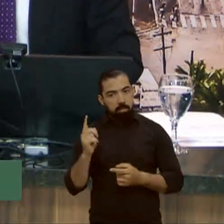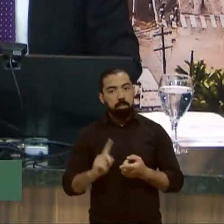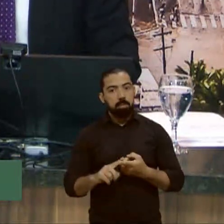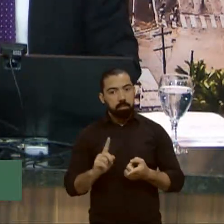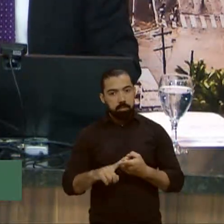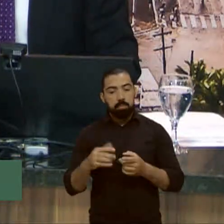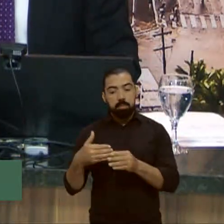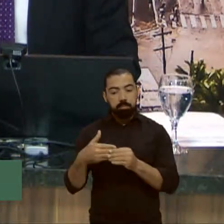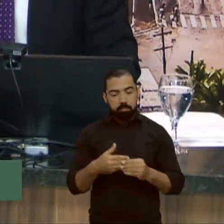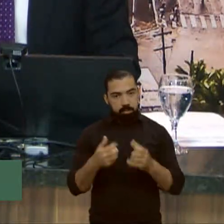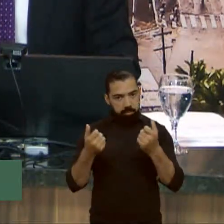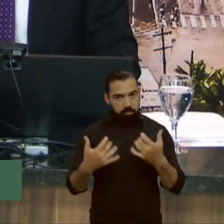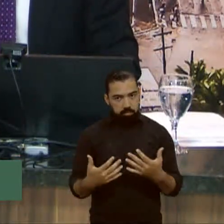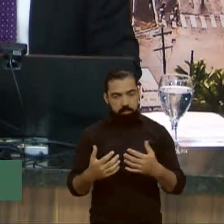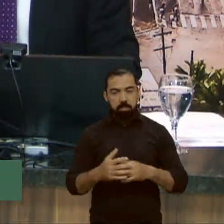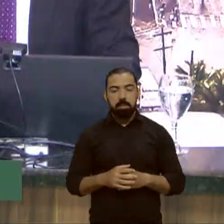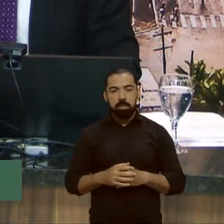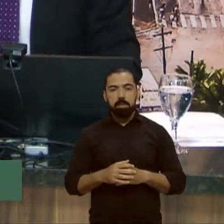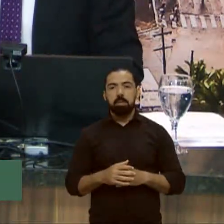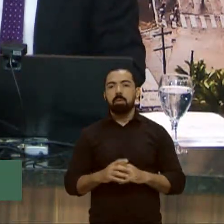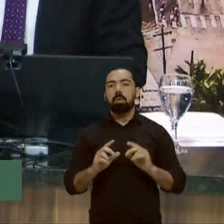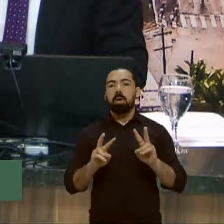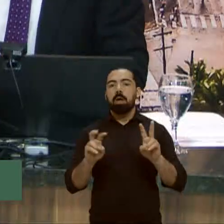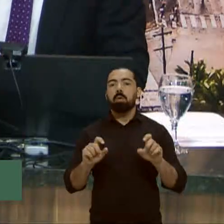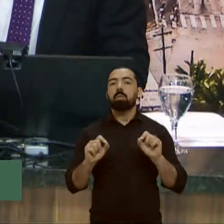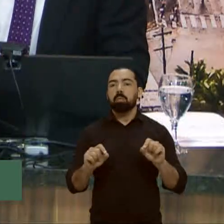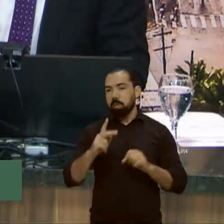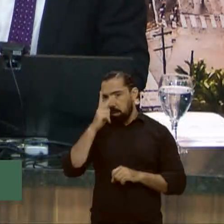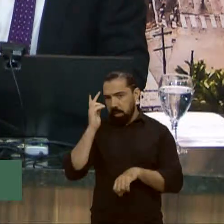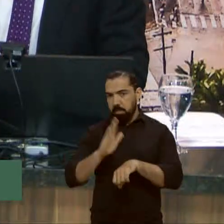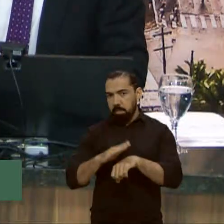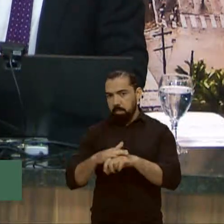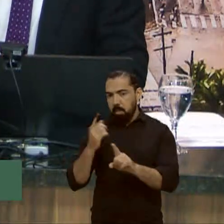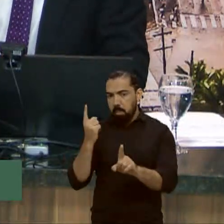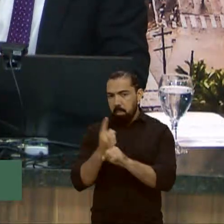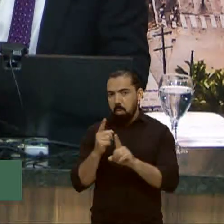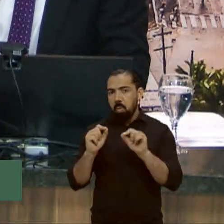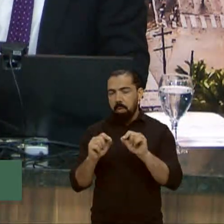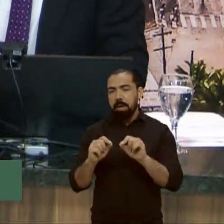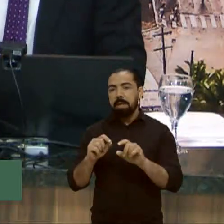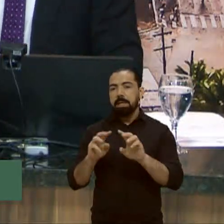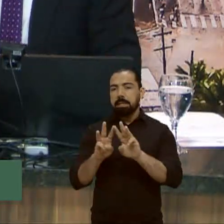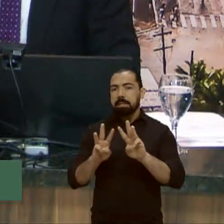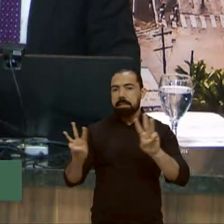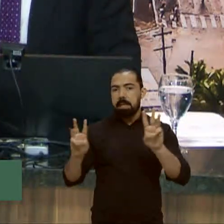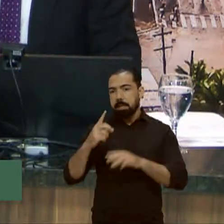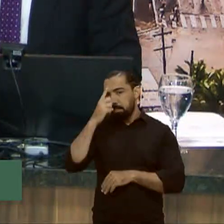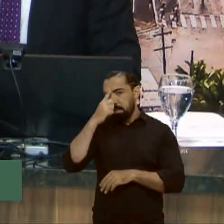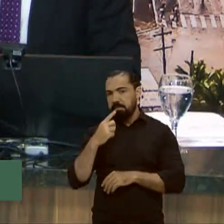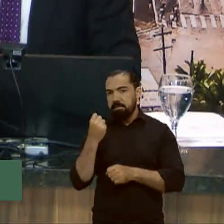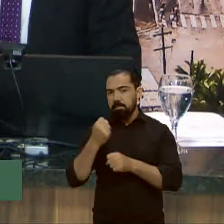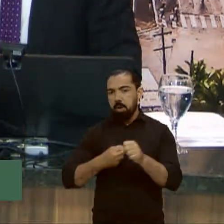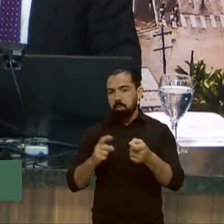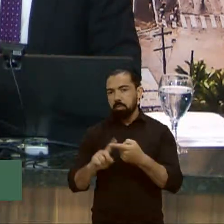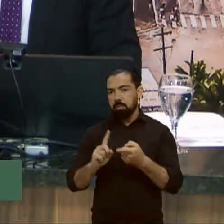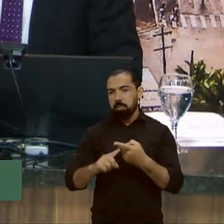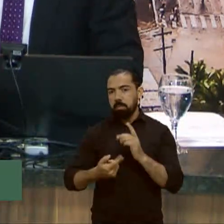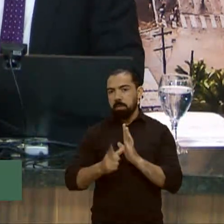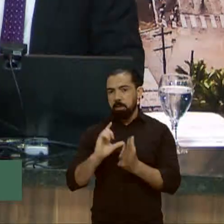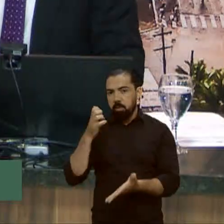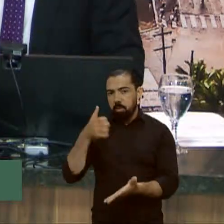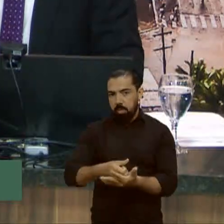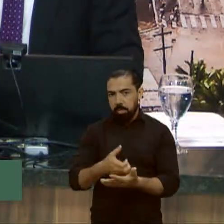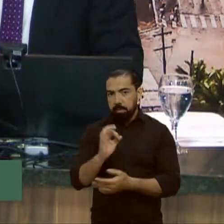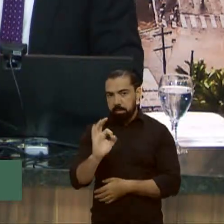trazer. A questão também como o consumidor pode identificar sites e perfis falsos, né, antes de efetuar aí uma compra, né, e